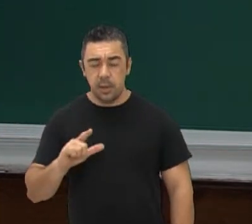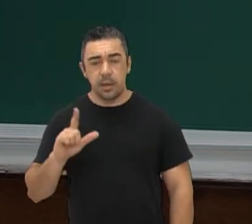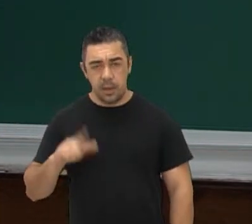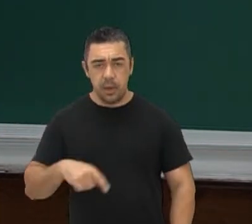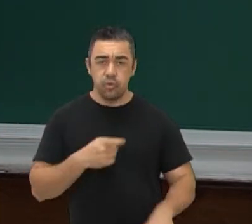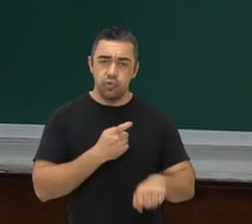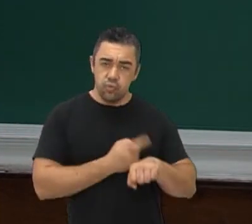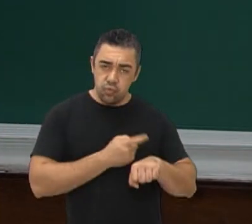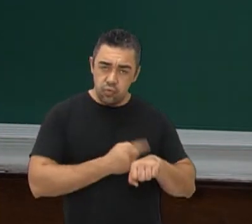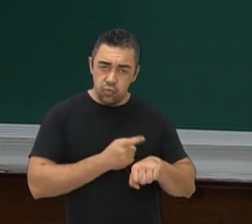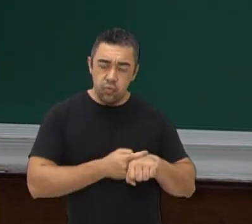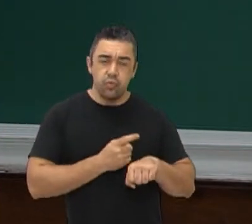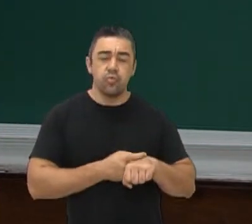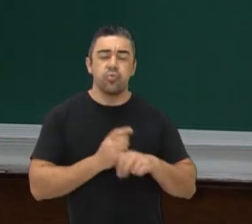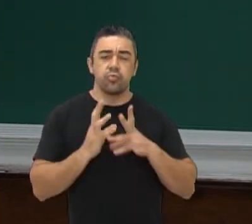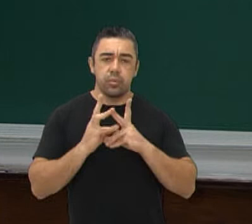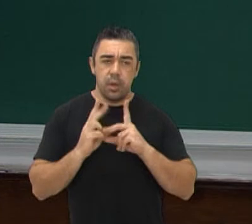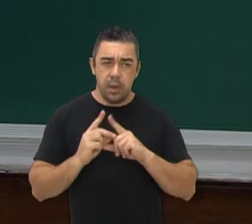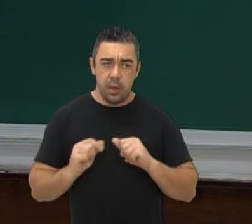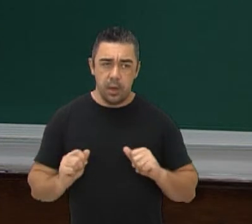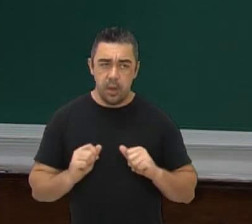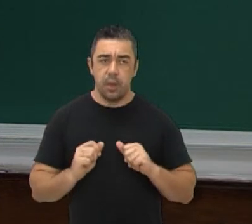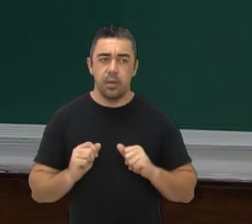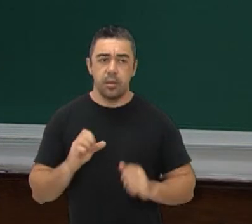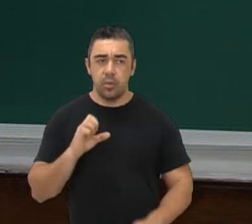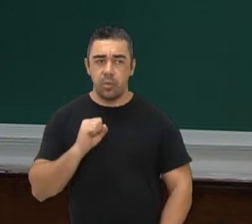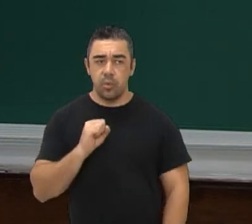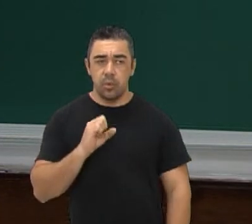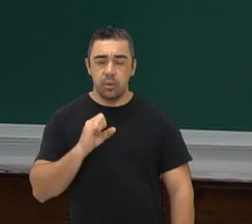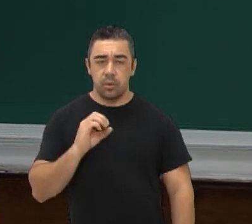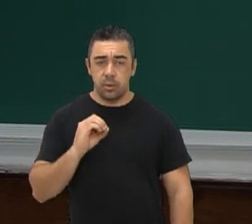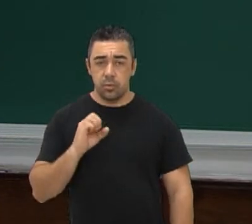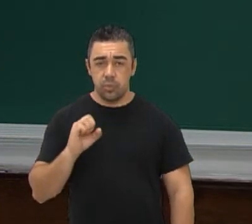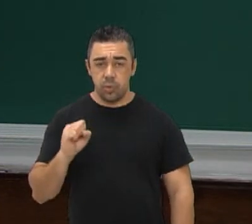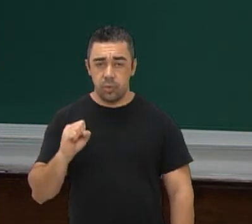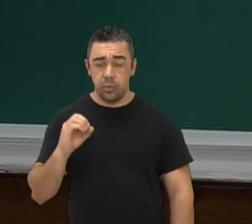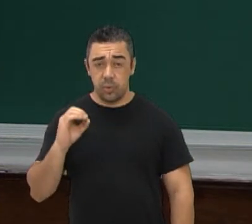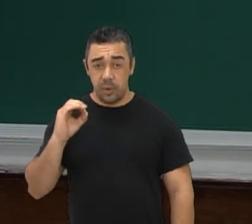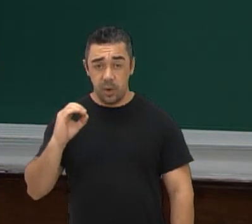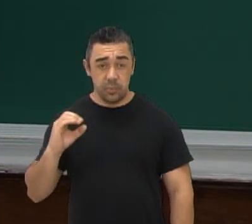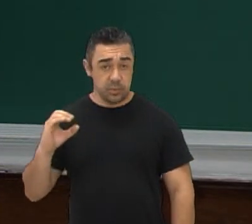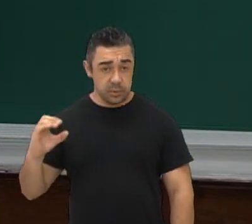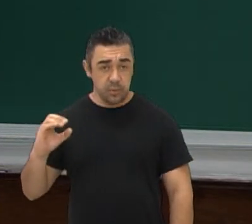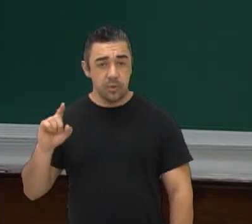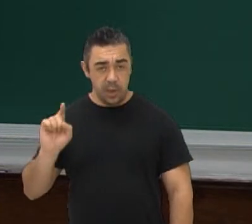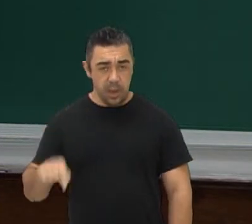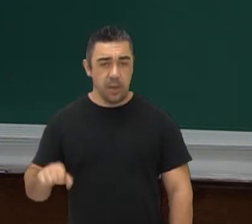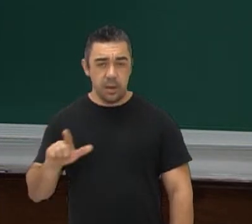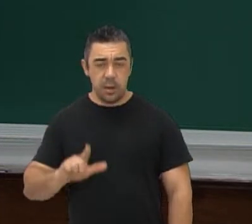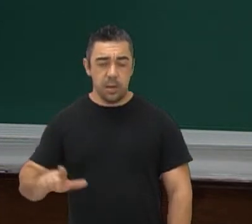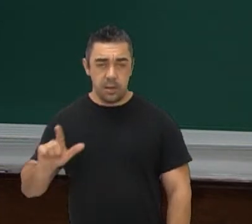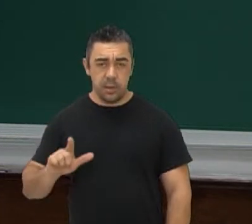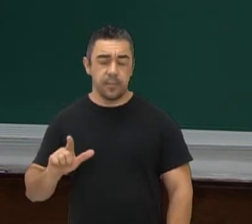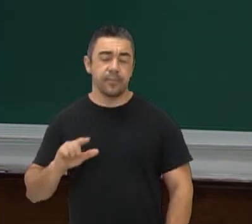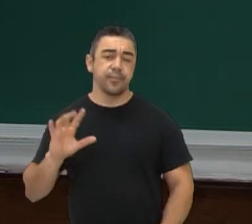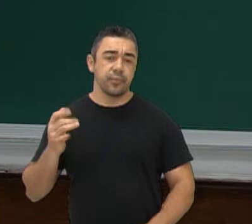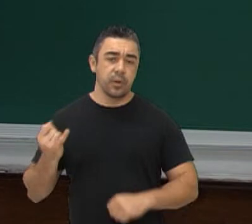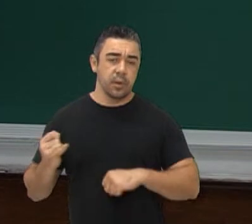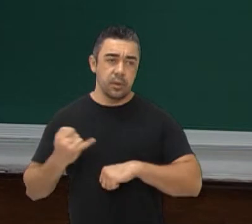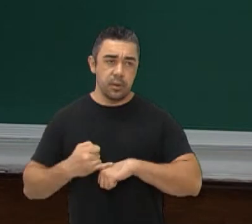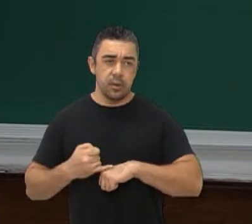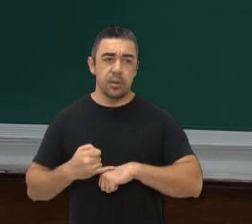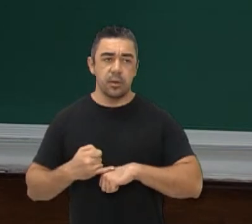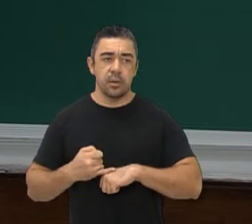sólido, e a gente derrete ele a uma temperatura de 808 graus Celsius, ele passa a ser líquido, e aí os íons Na+